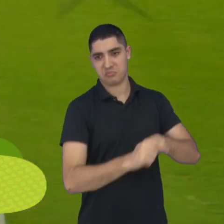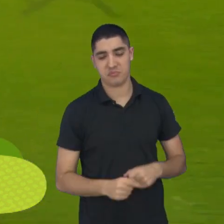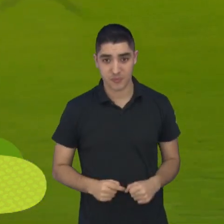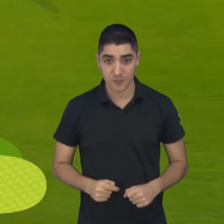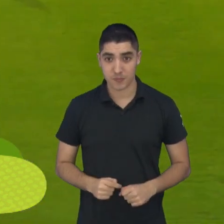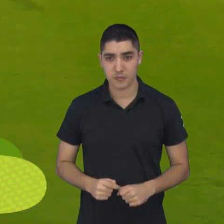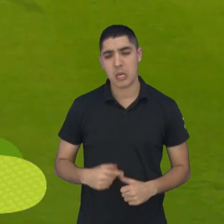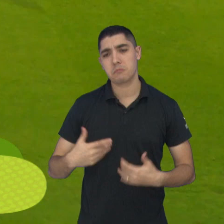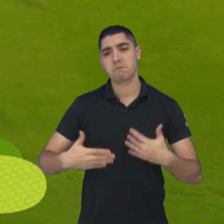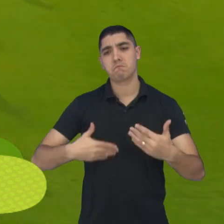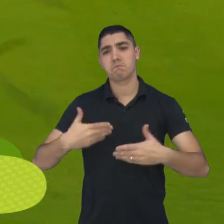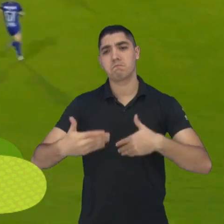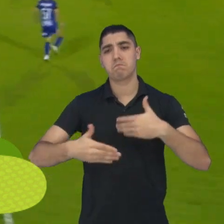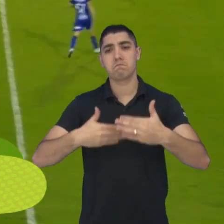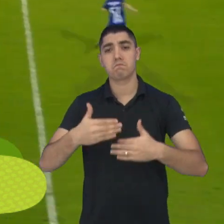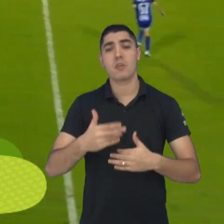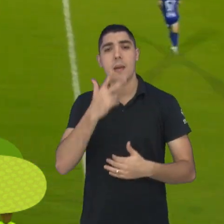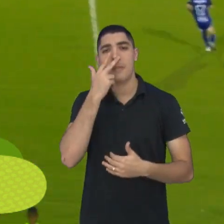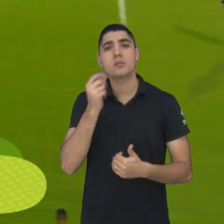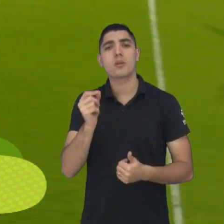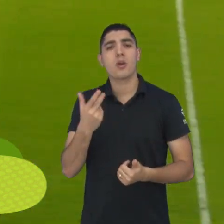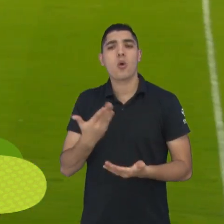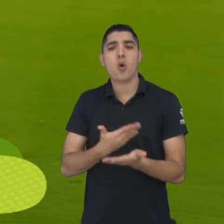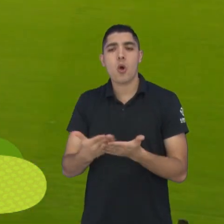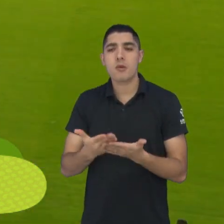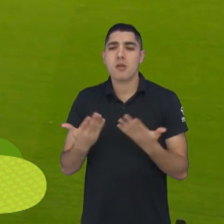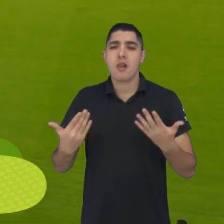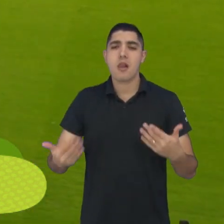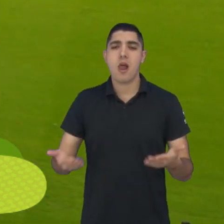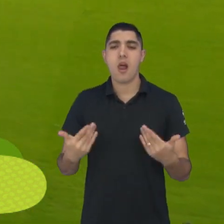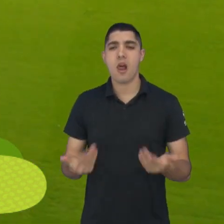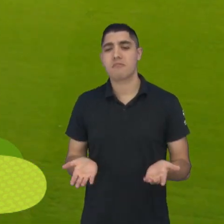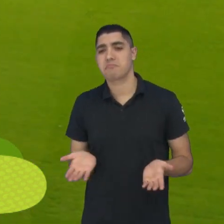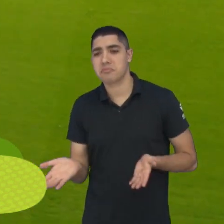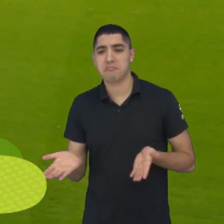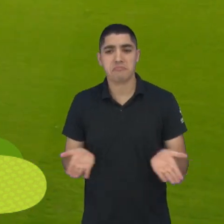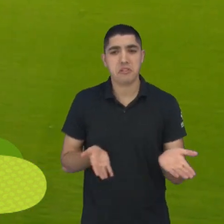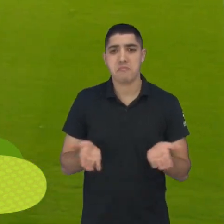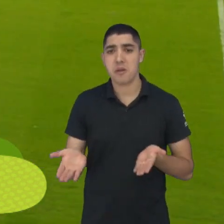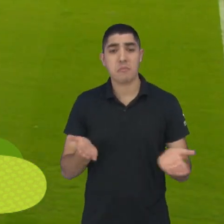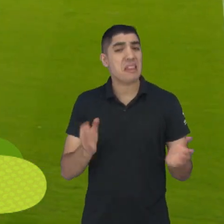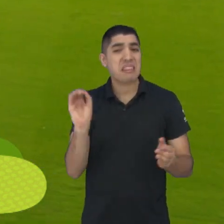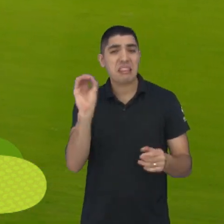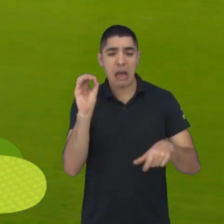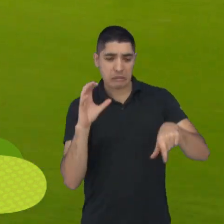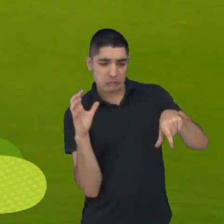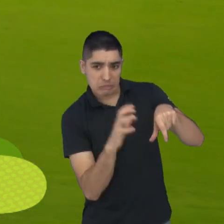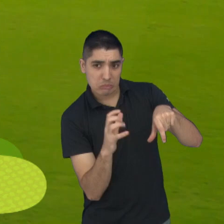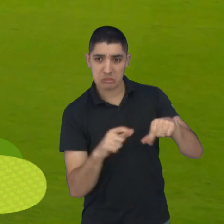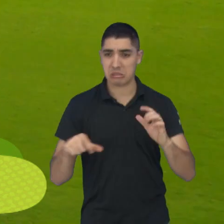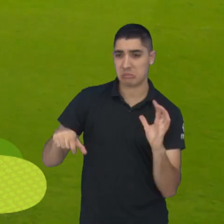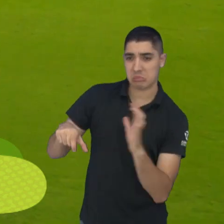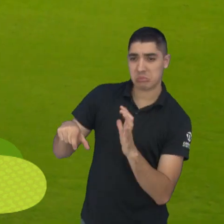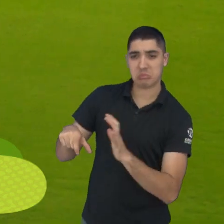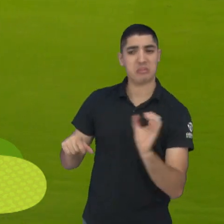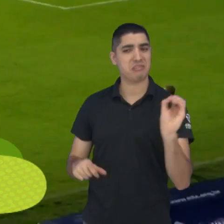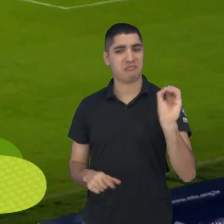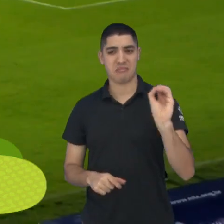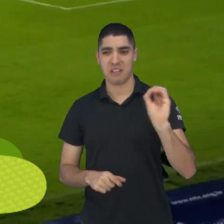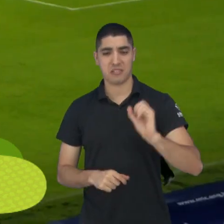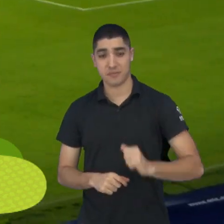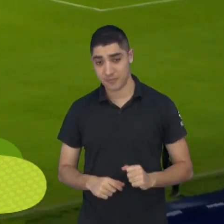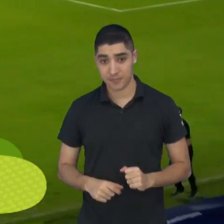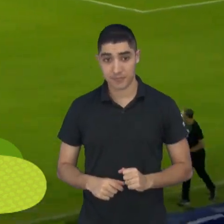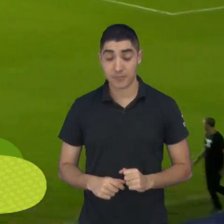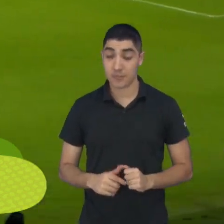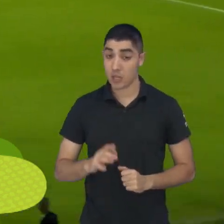Com o passar do tempo, a temperatura do jogo caiu e nenhum dos dois times chegou de forma efetiva no gol adversário.